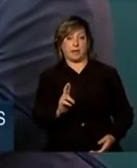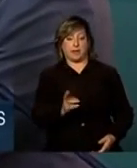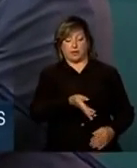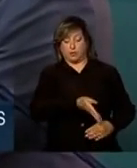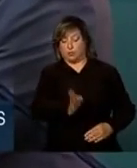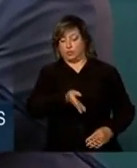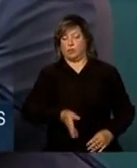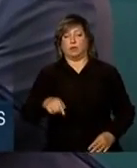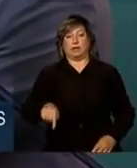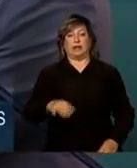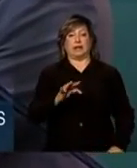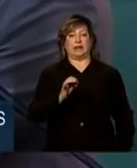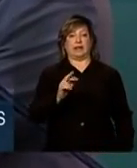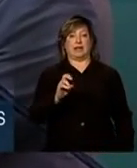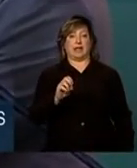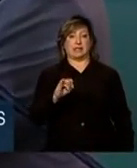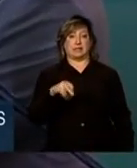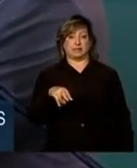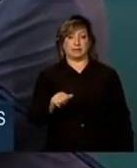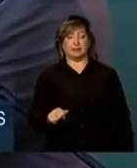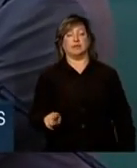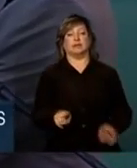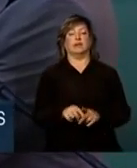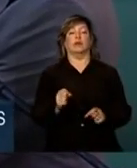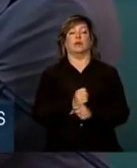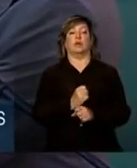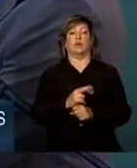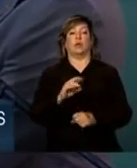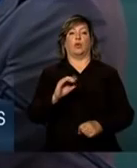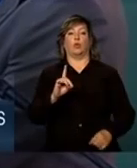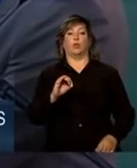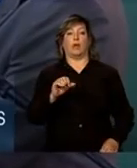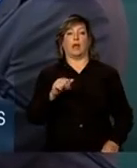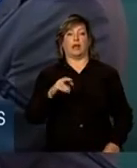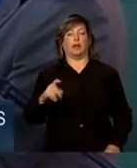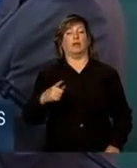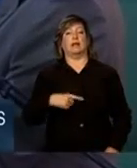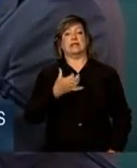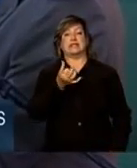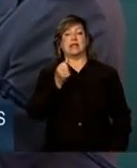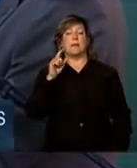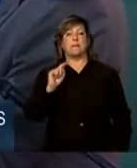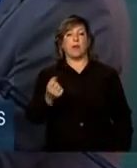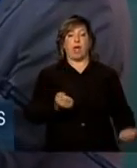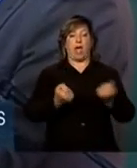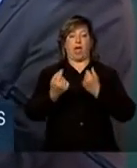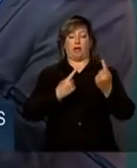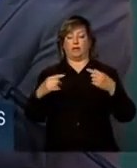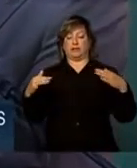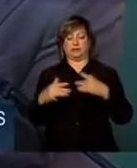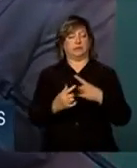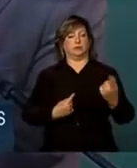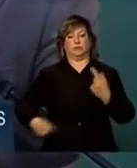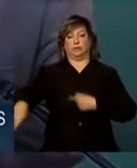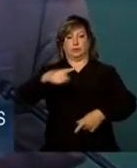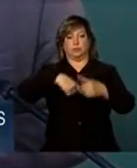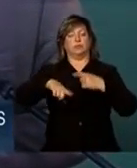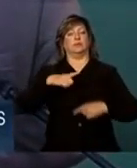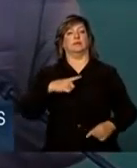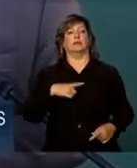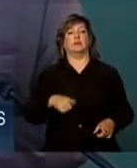Teresina, a construção do Rodoanel, que vamos tirar 6 mil veículos de dentro da cidade. E aí, pedi à